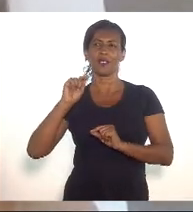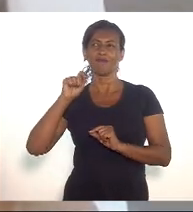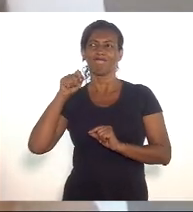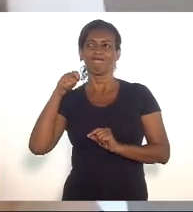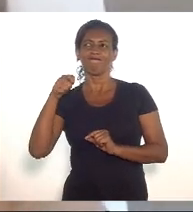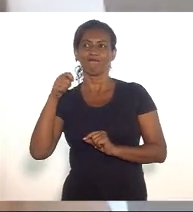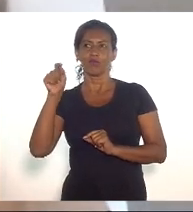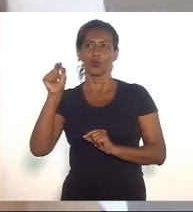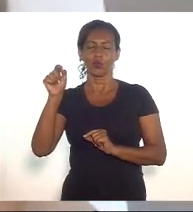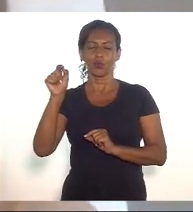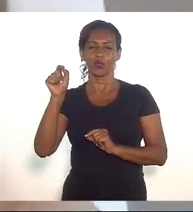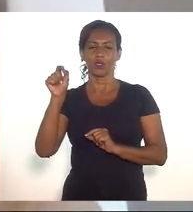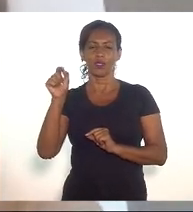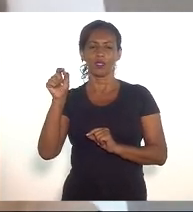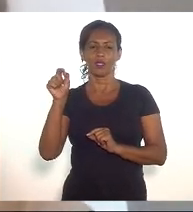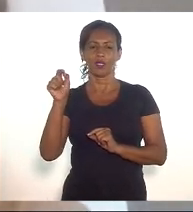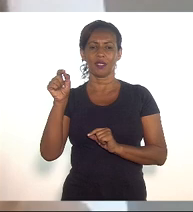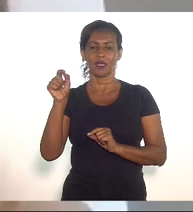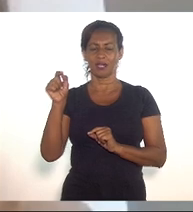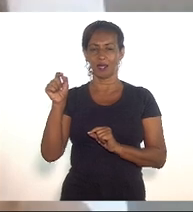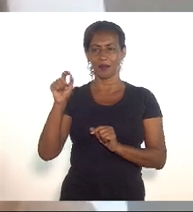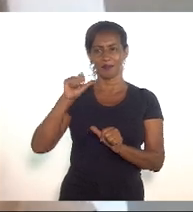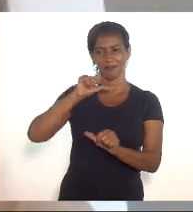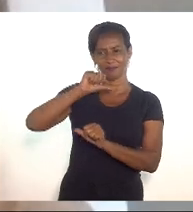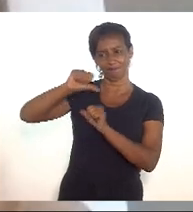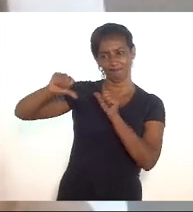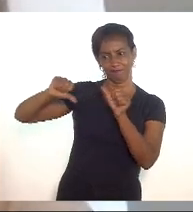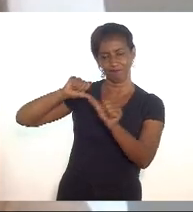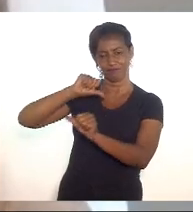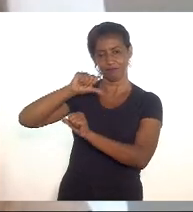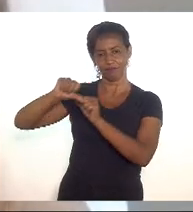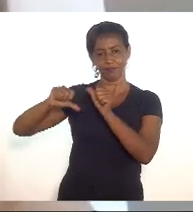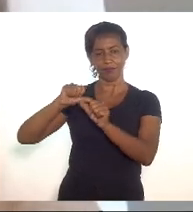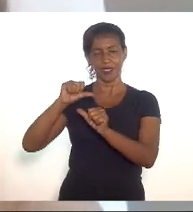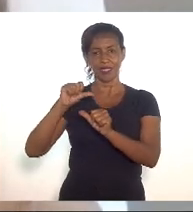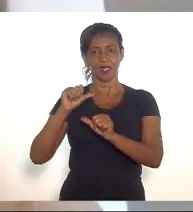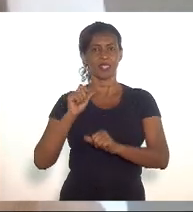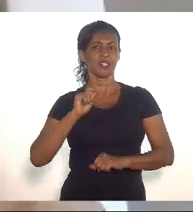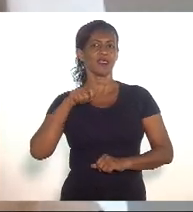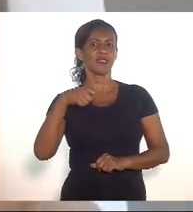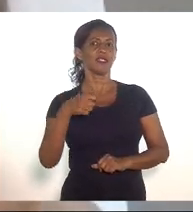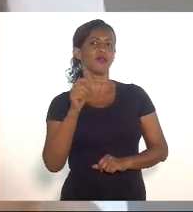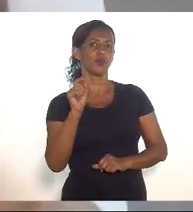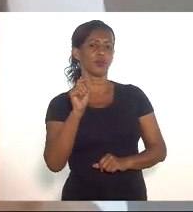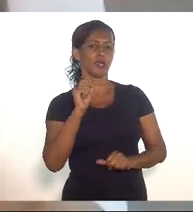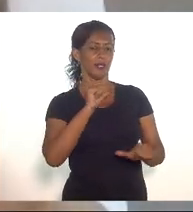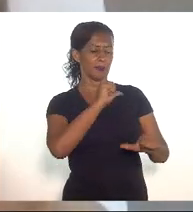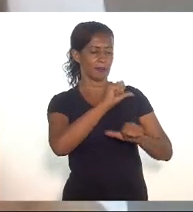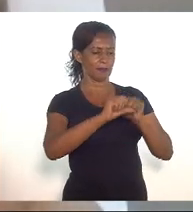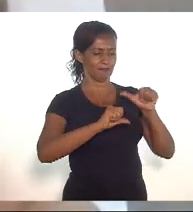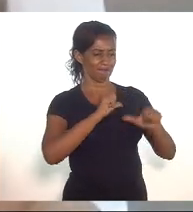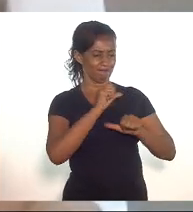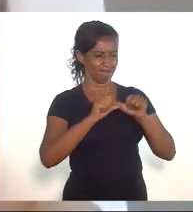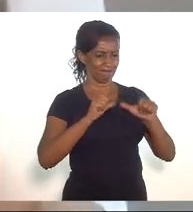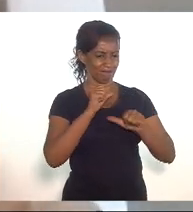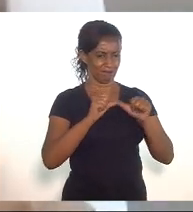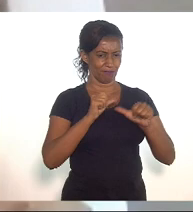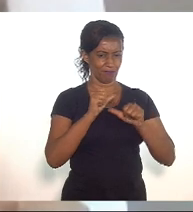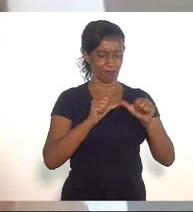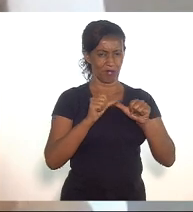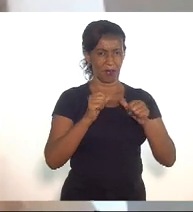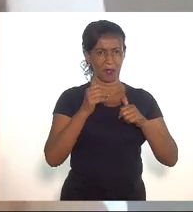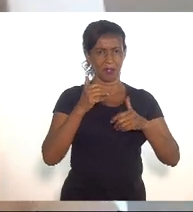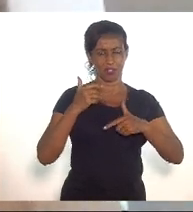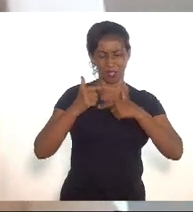mexer com o status quo, significa mexer com mecanismos muito arraigados ao